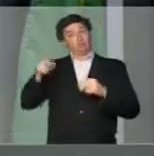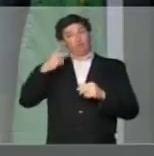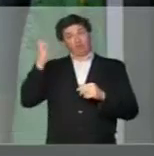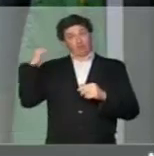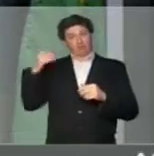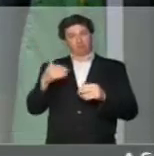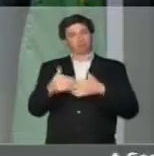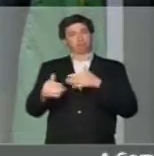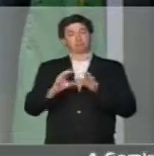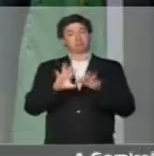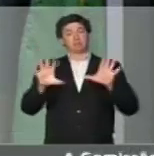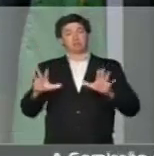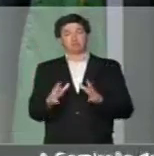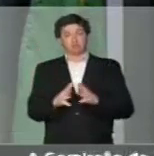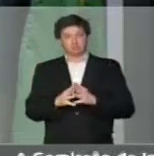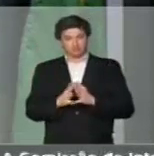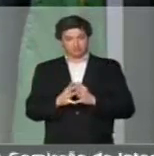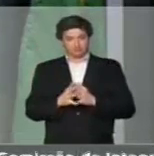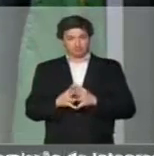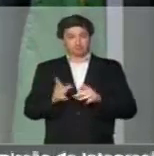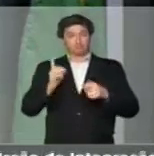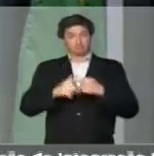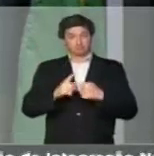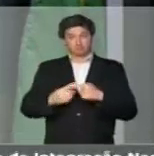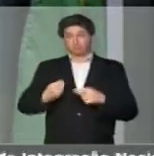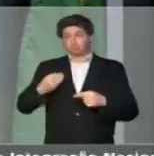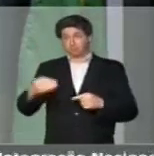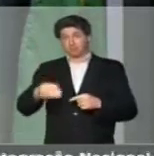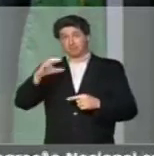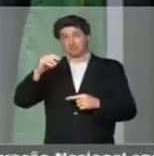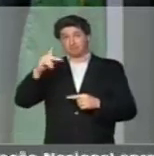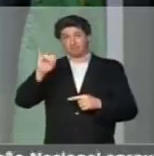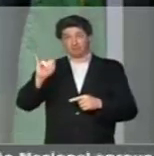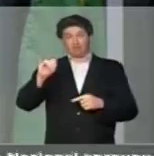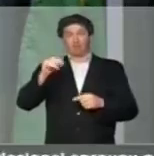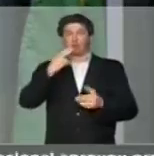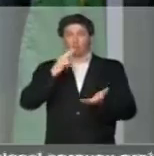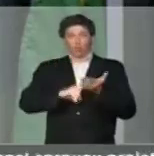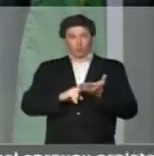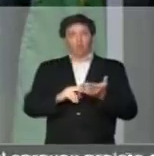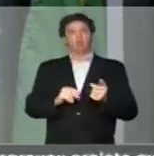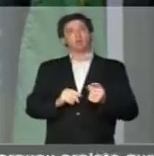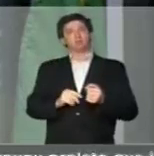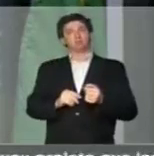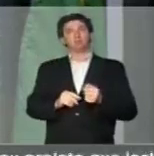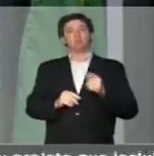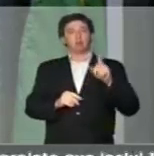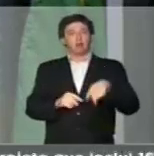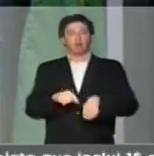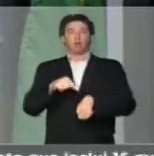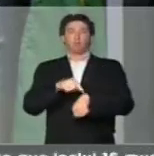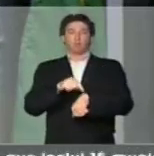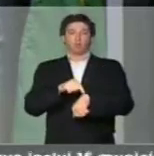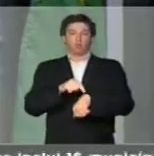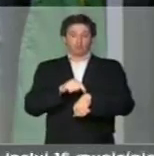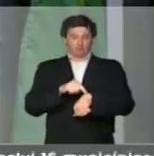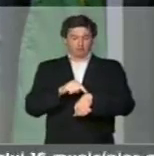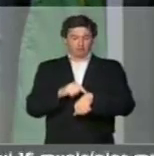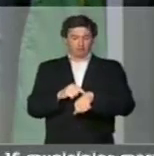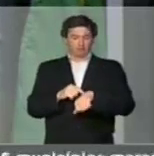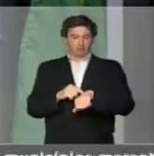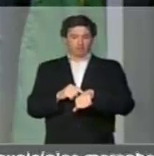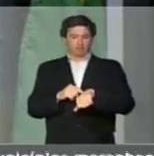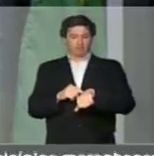época, independente. Quando ele participou da CPI dos Correios, foi um momento em que